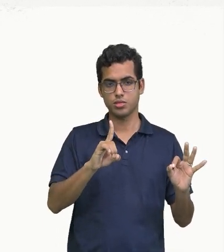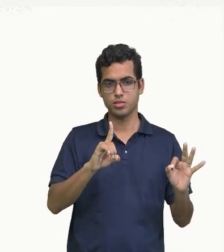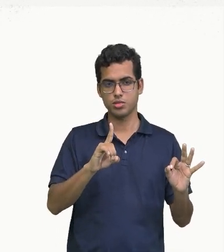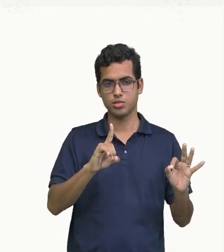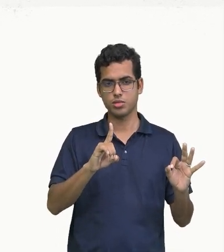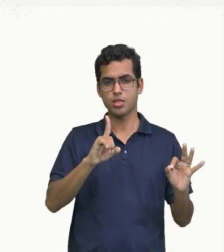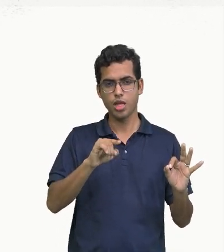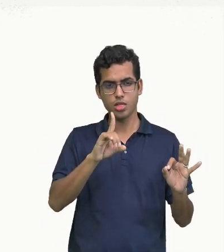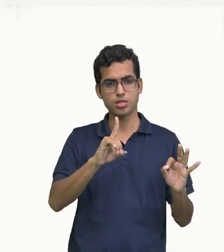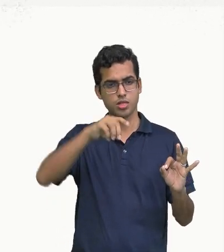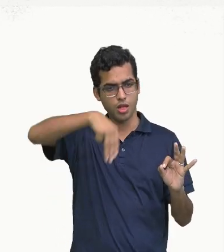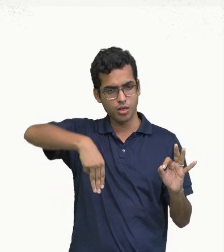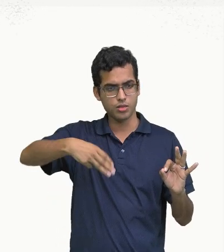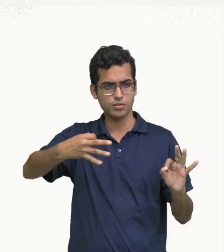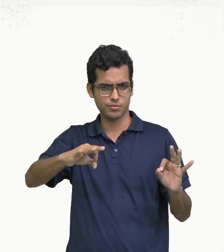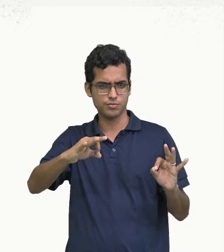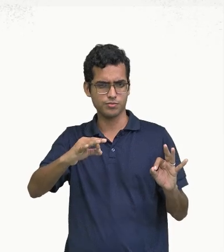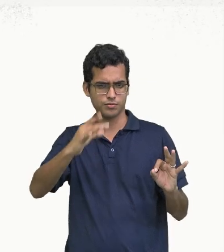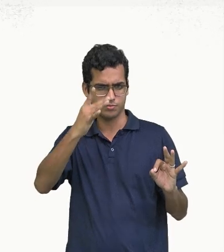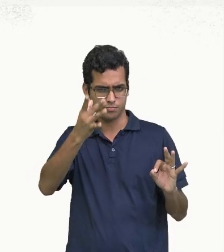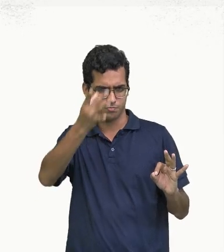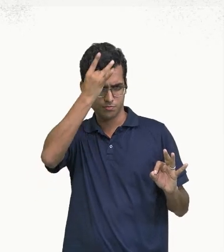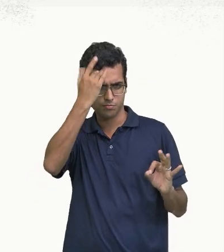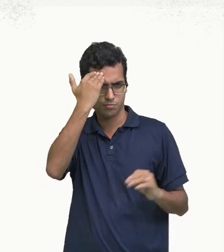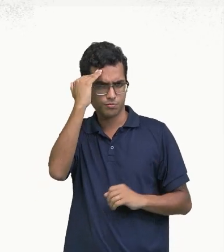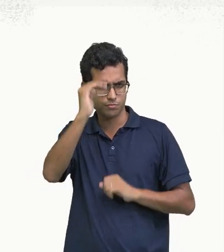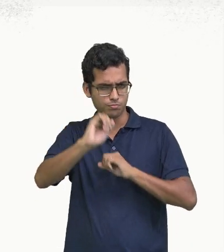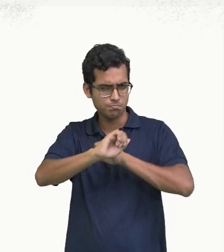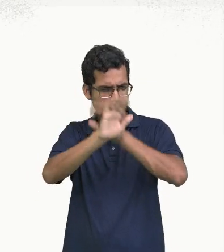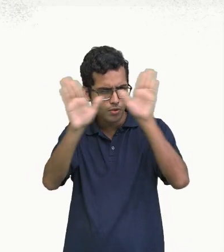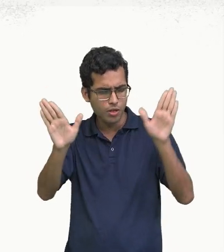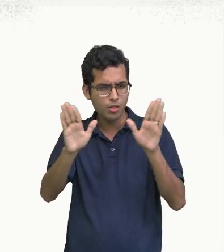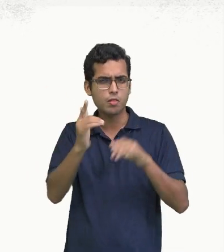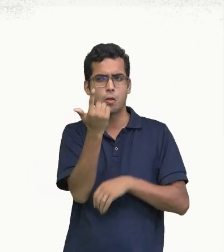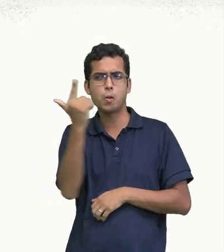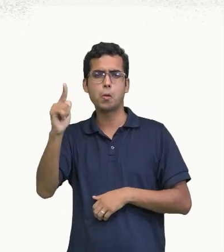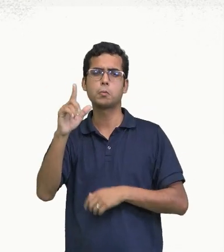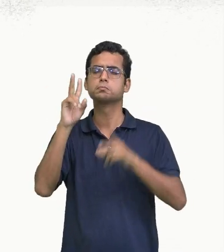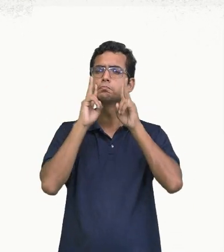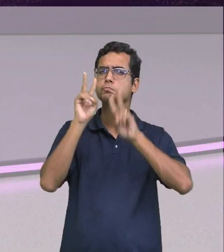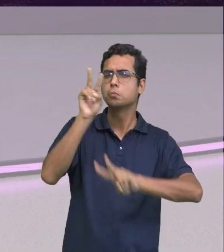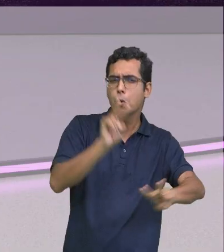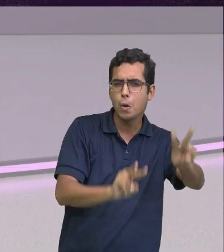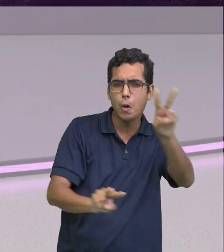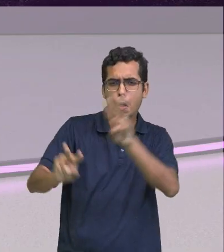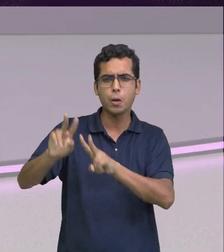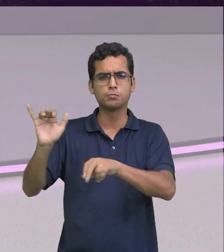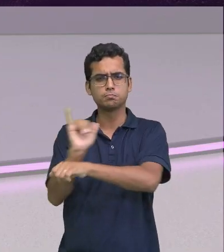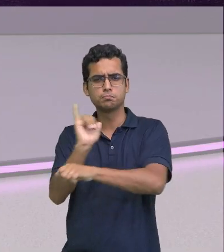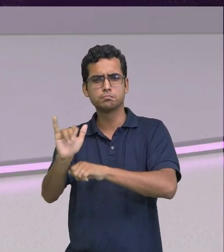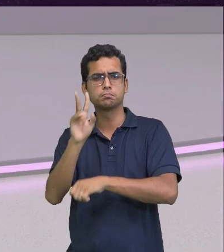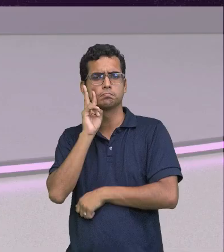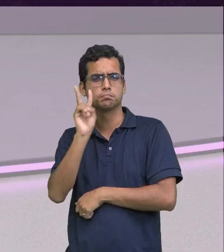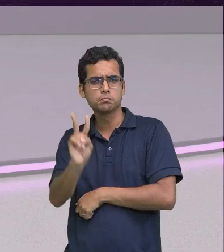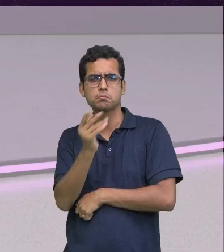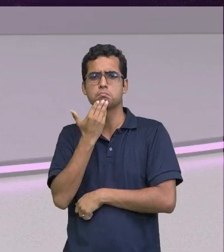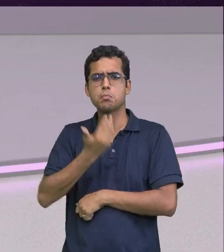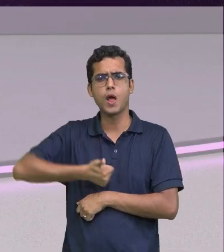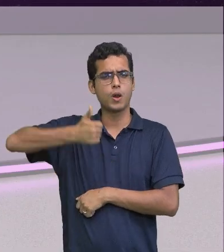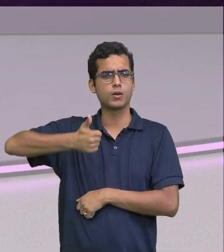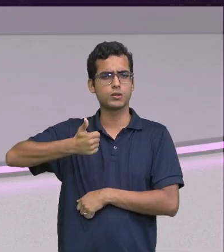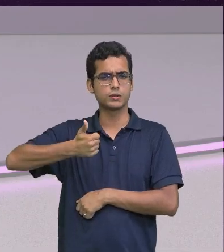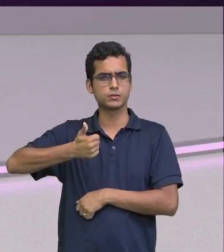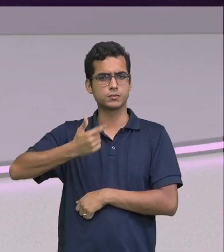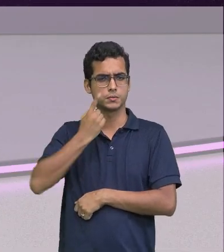meio complicado para você entender? Será que tem algum outro modo da gente poder visualizar, da gente poder ver isso daí e